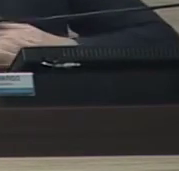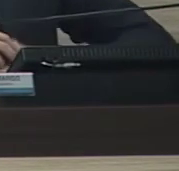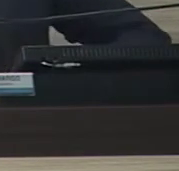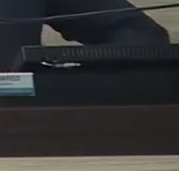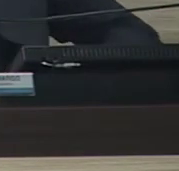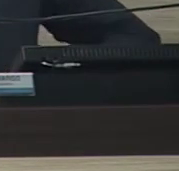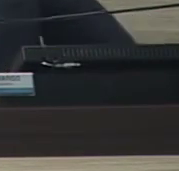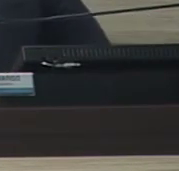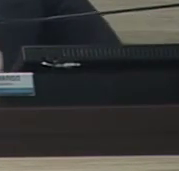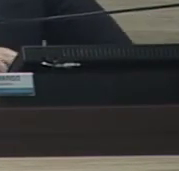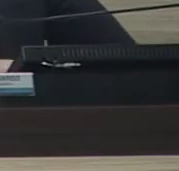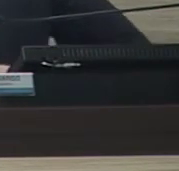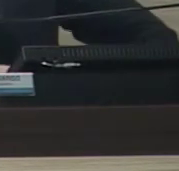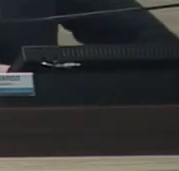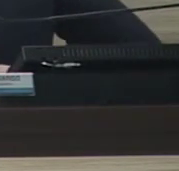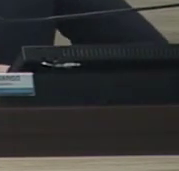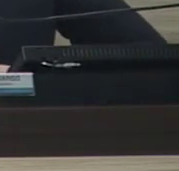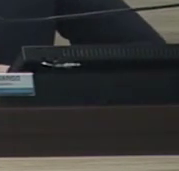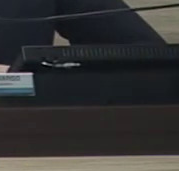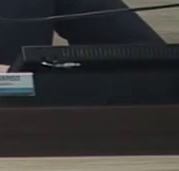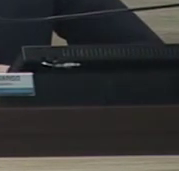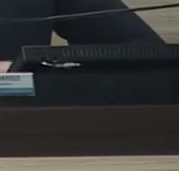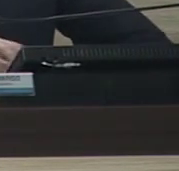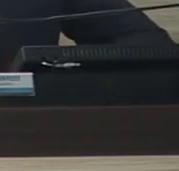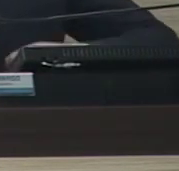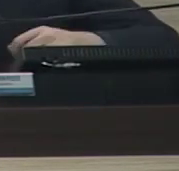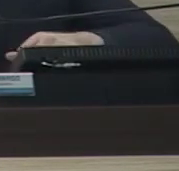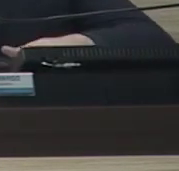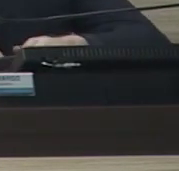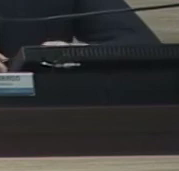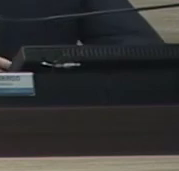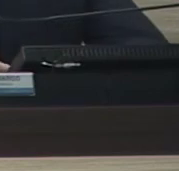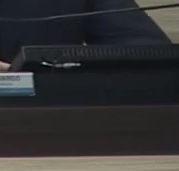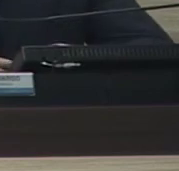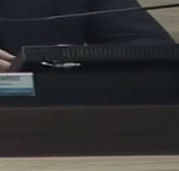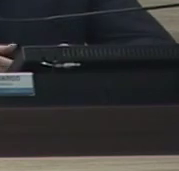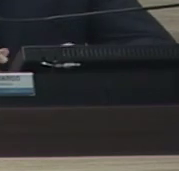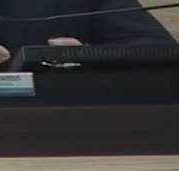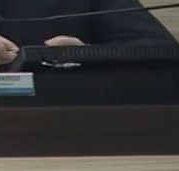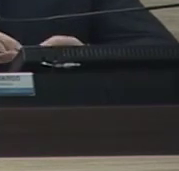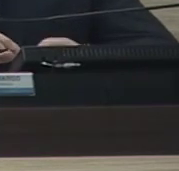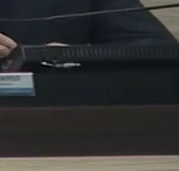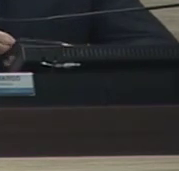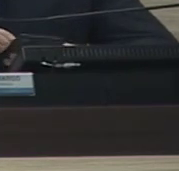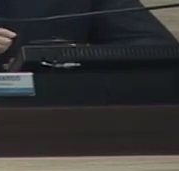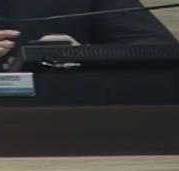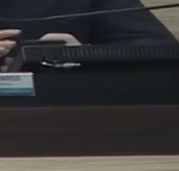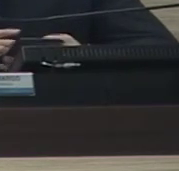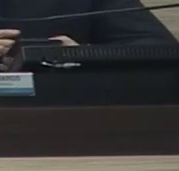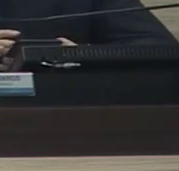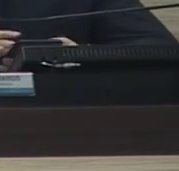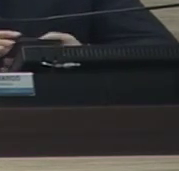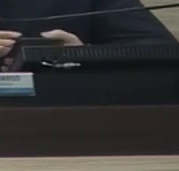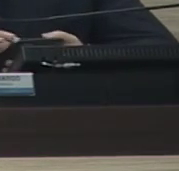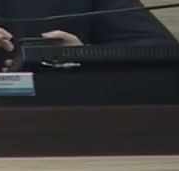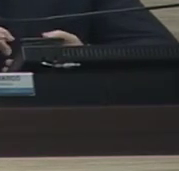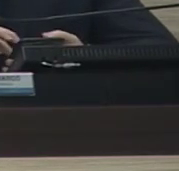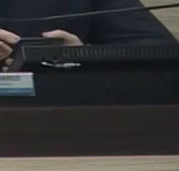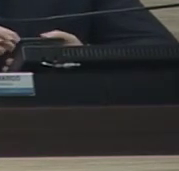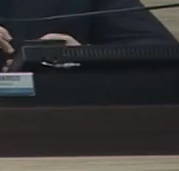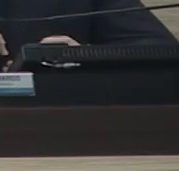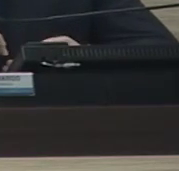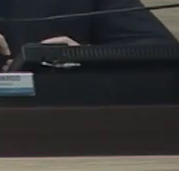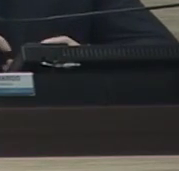O expediente está encerrado nesse exato momento. A sessão está suspensa por um minuto para que o núcleo